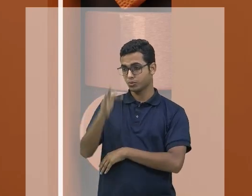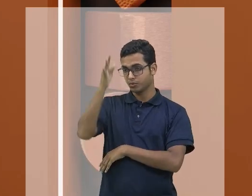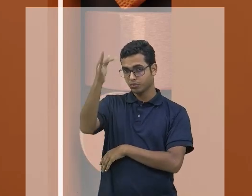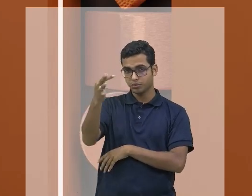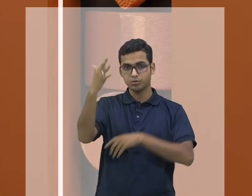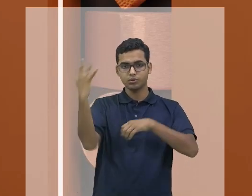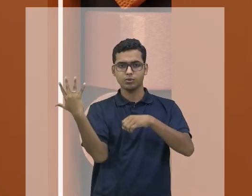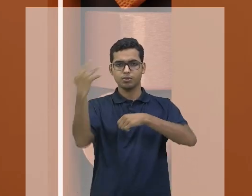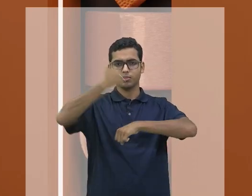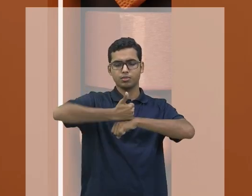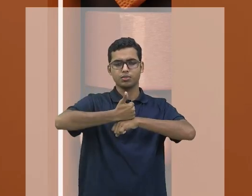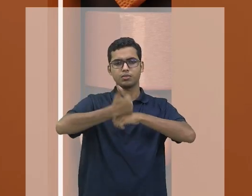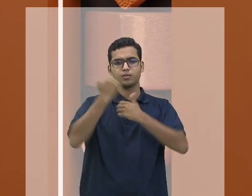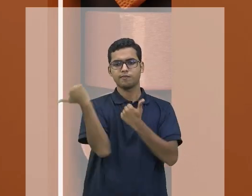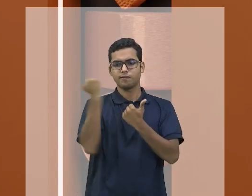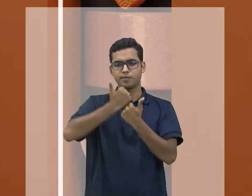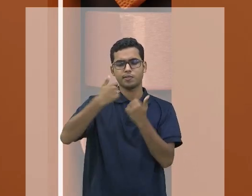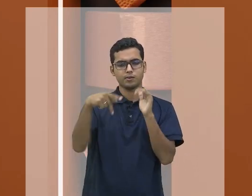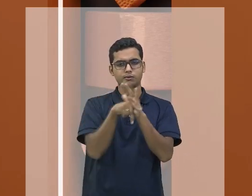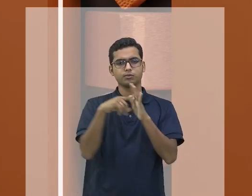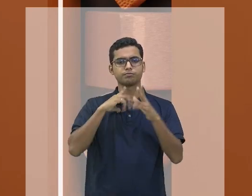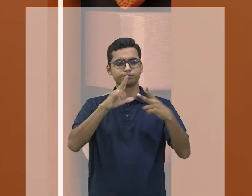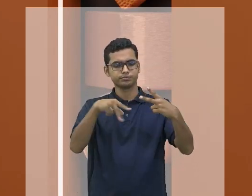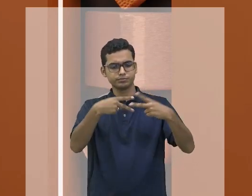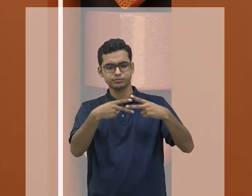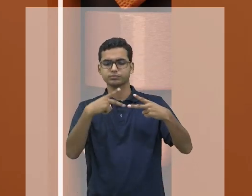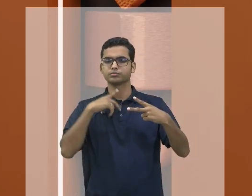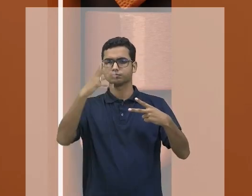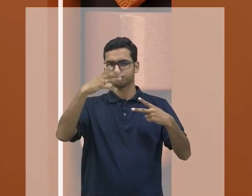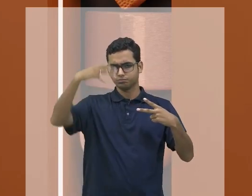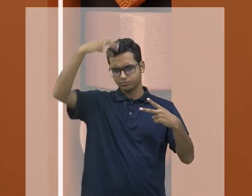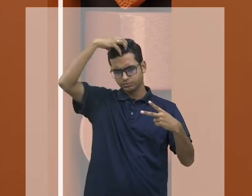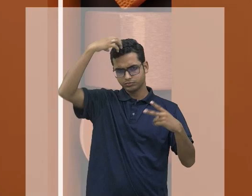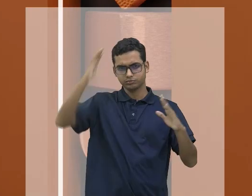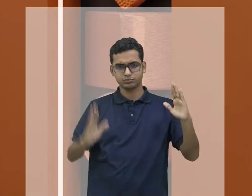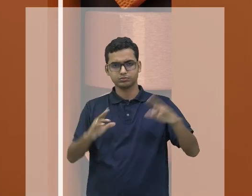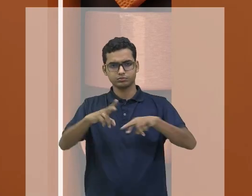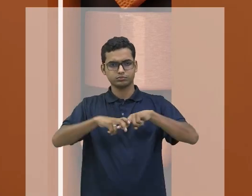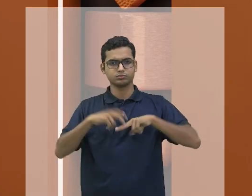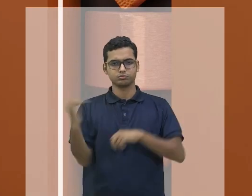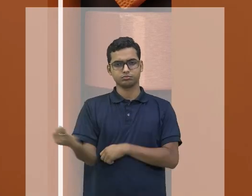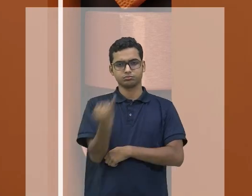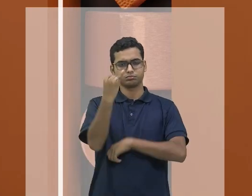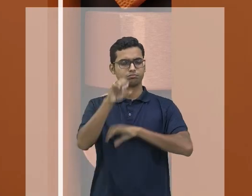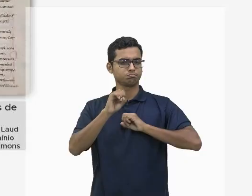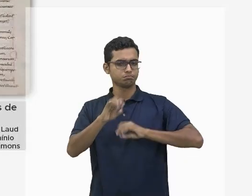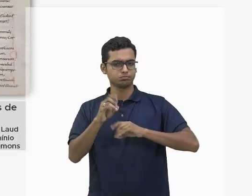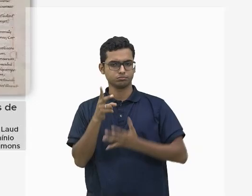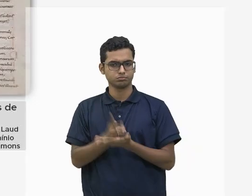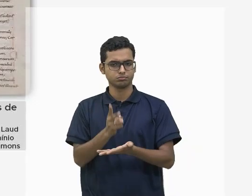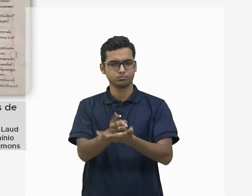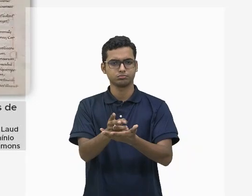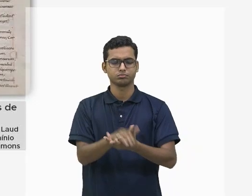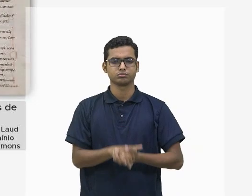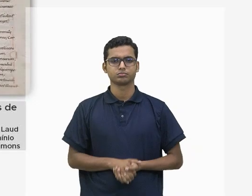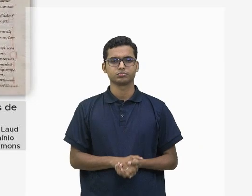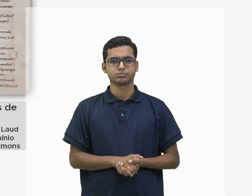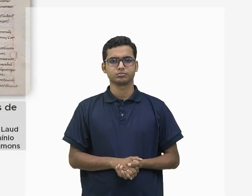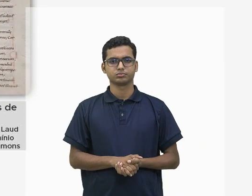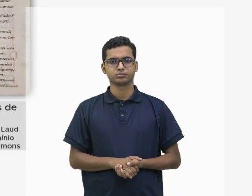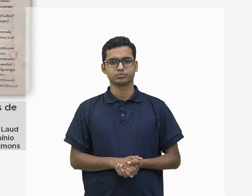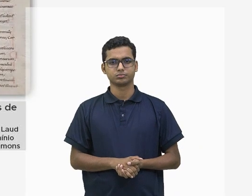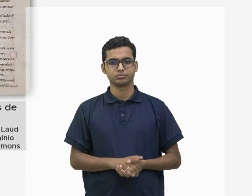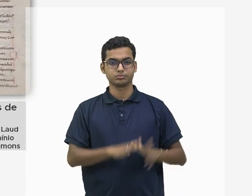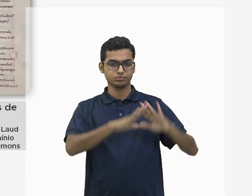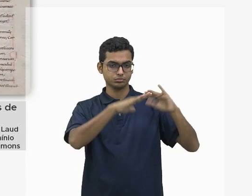a administração, então, desse reino. Por isso é importante essa parte educacional. Continuemos. Nas